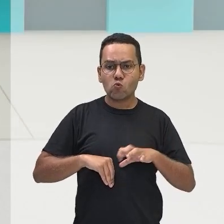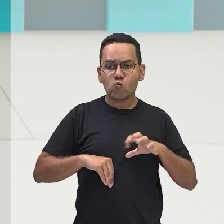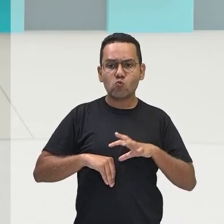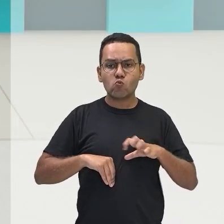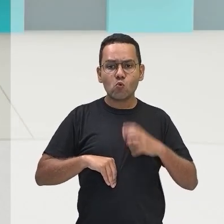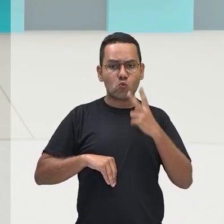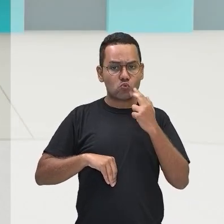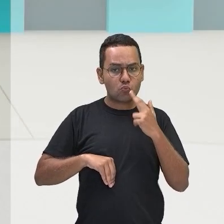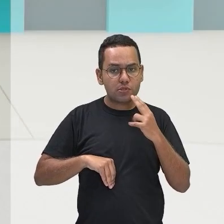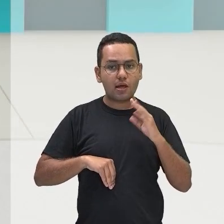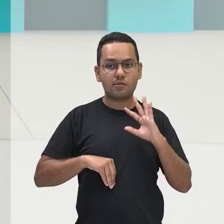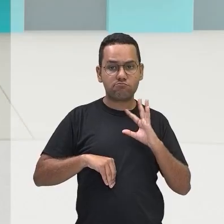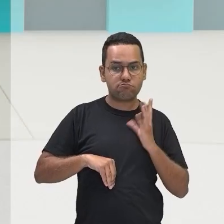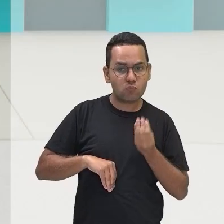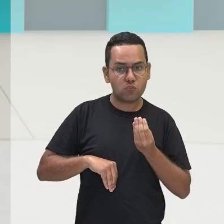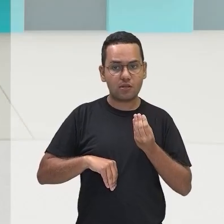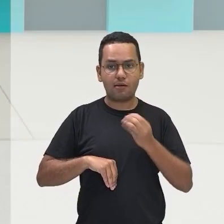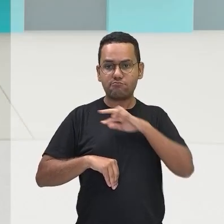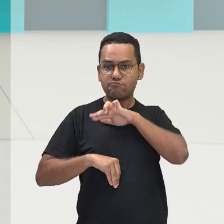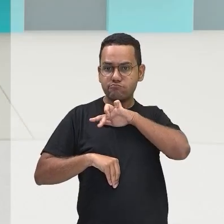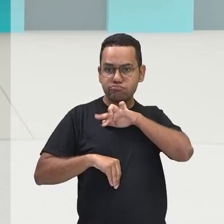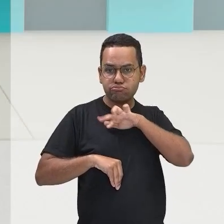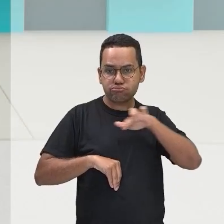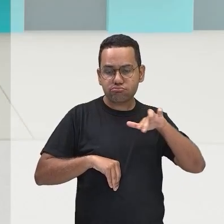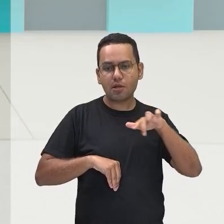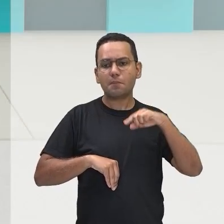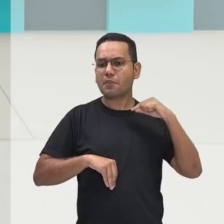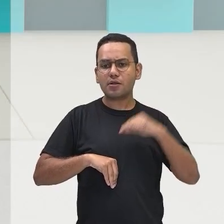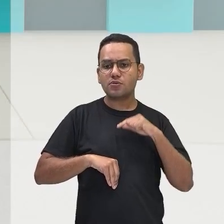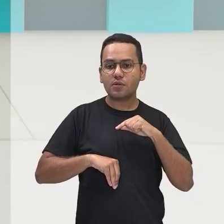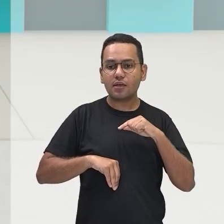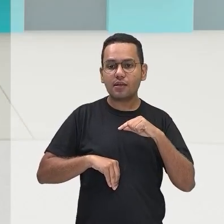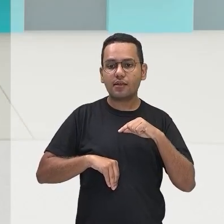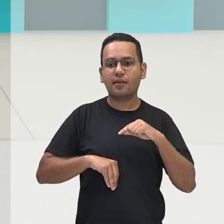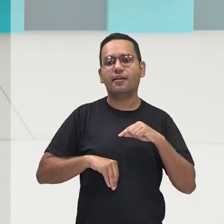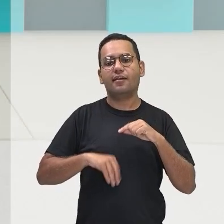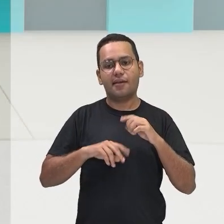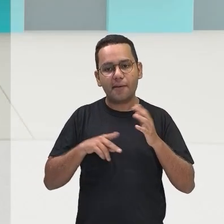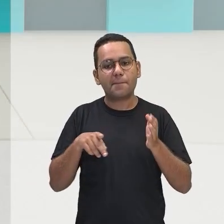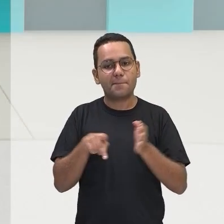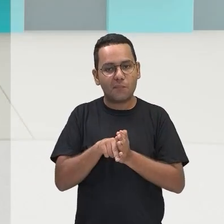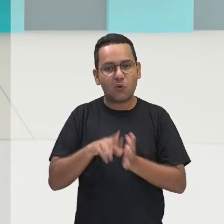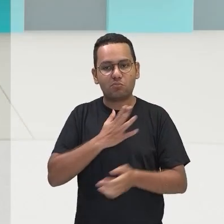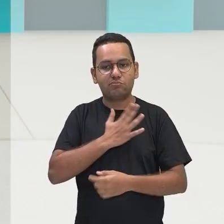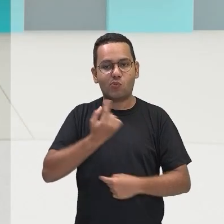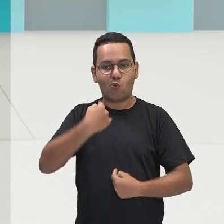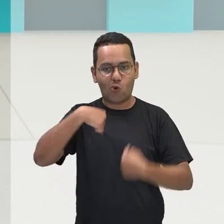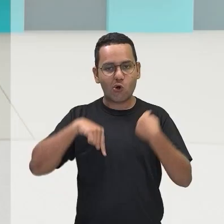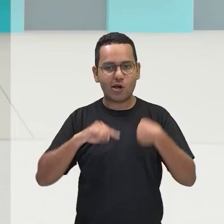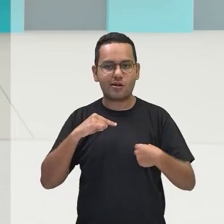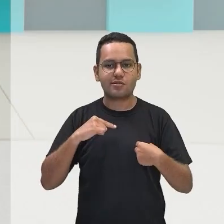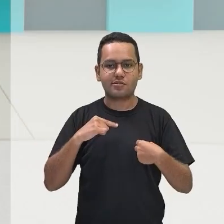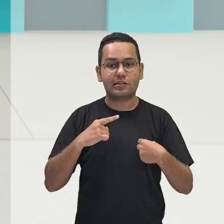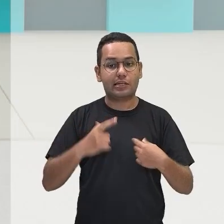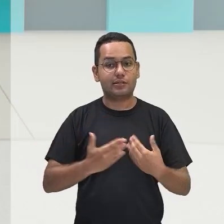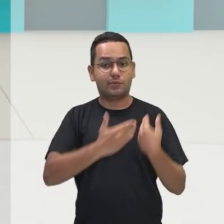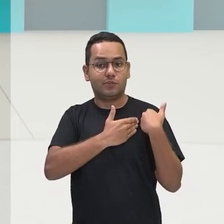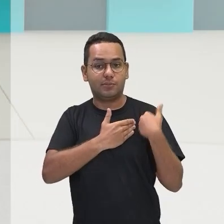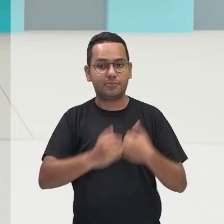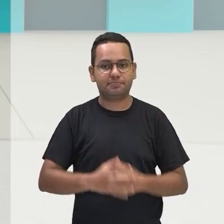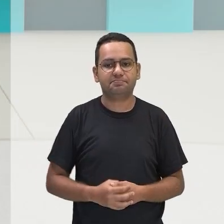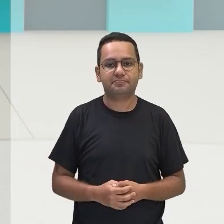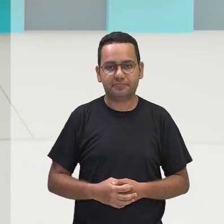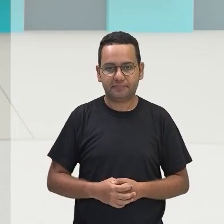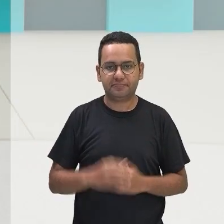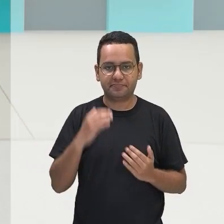esses nutrientes, para todos os órgãos, para todo o seu corpo, é o sistema cardiovascular, ok? Prosseguindo,